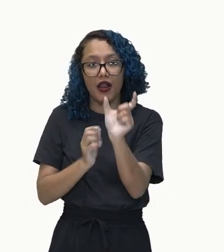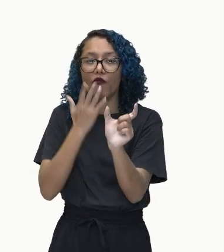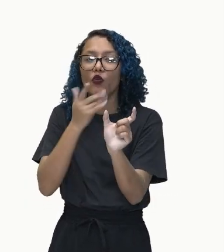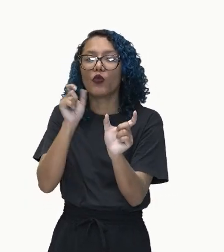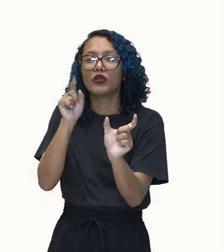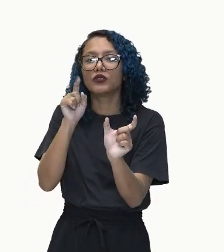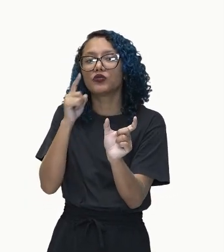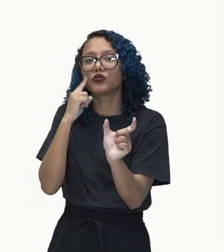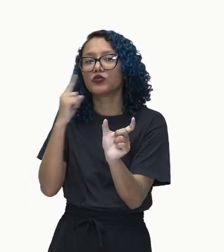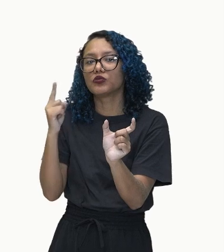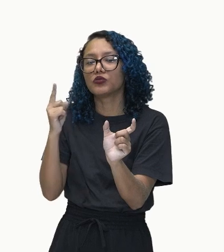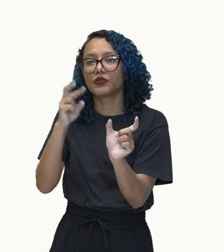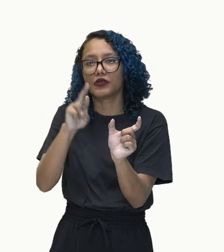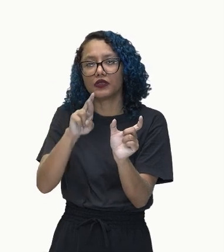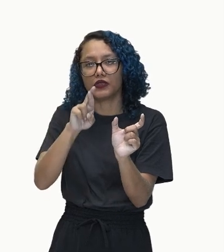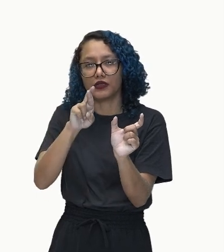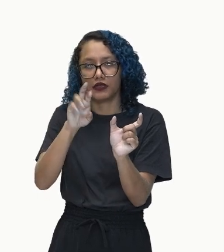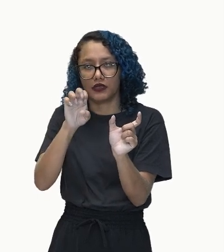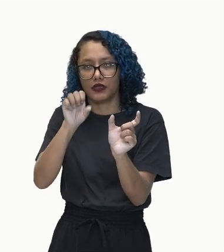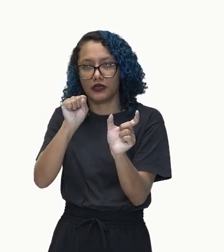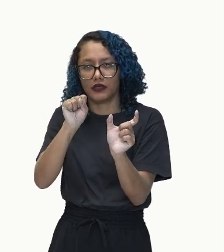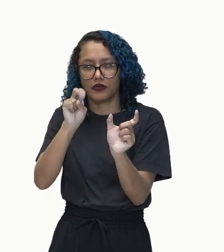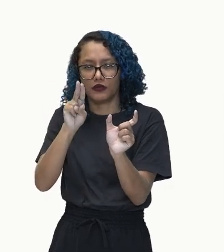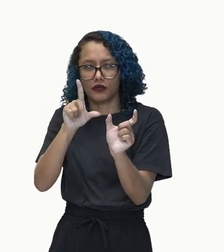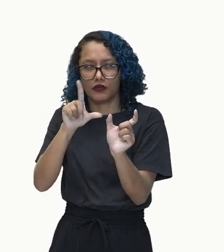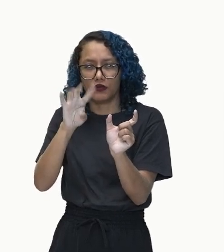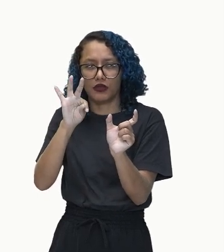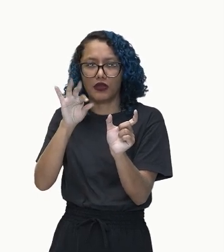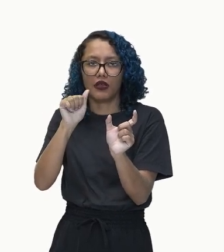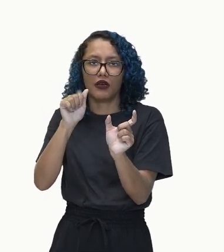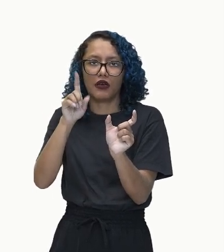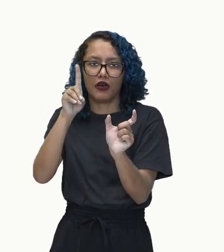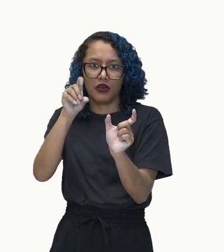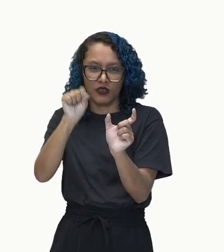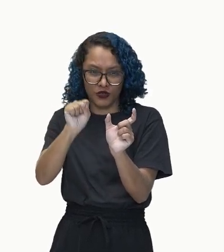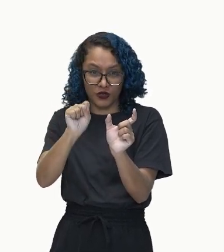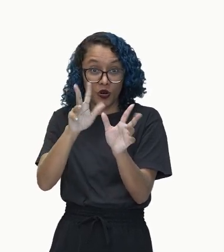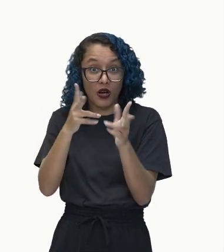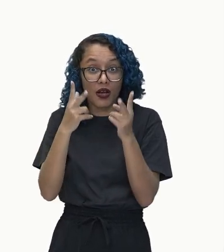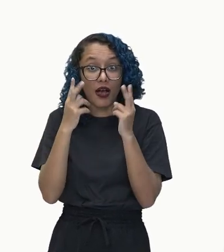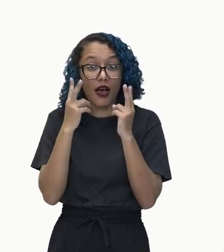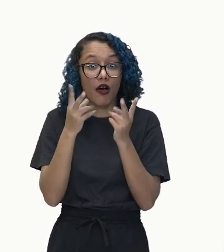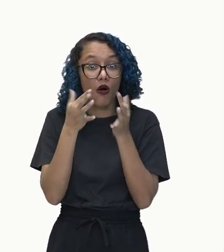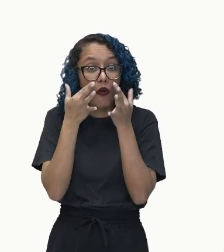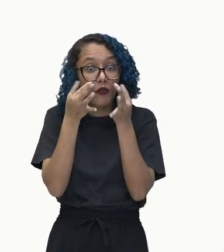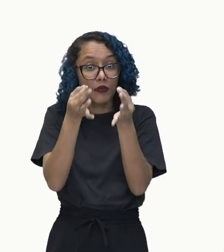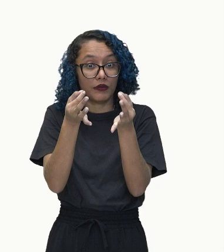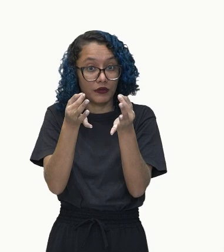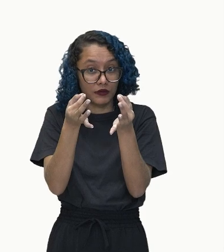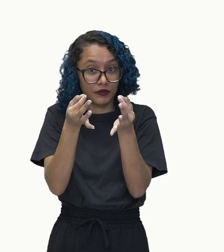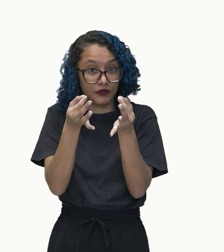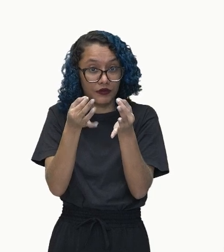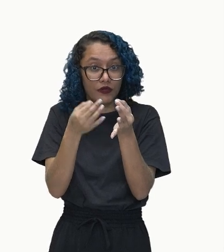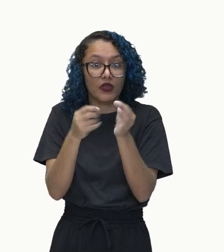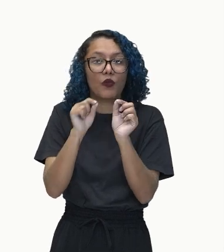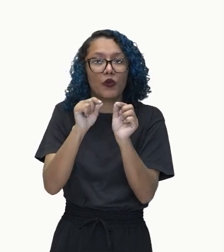resultados. Exatamente. Notem que resultados está no plural, ó. Eles,